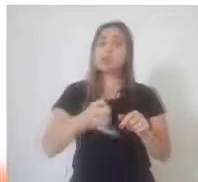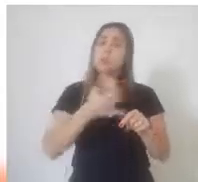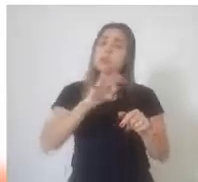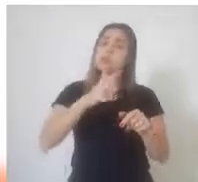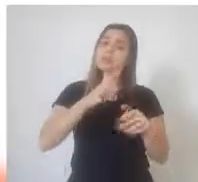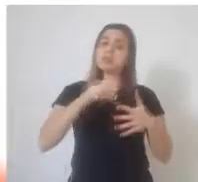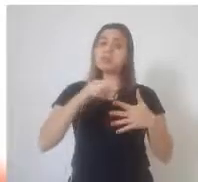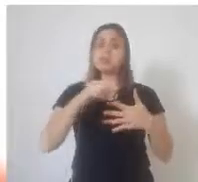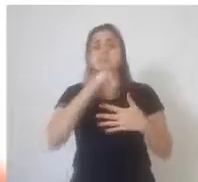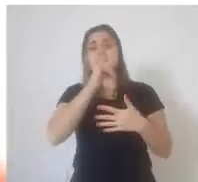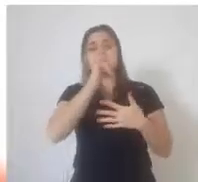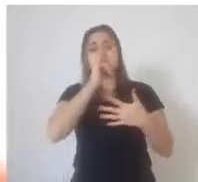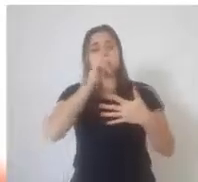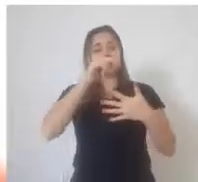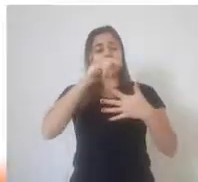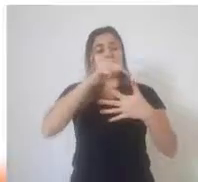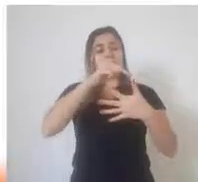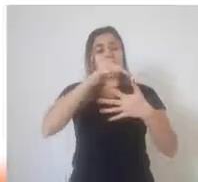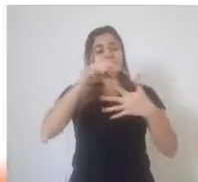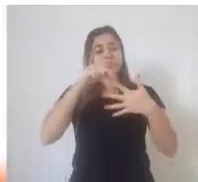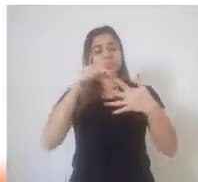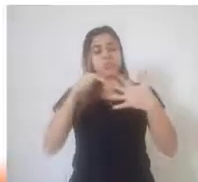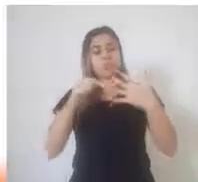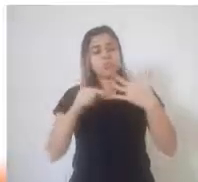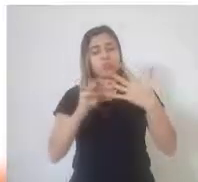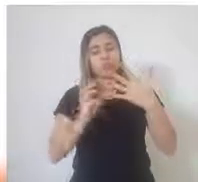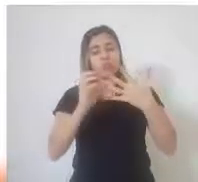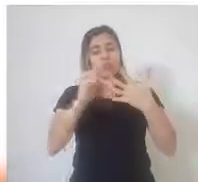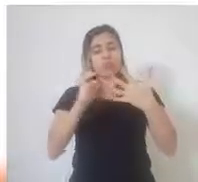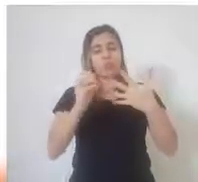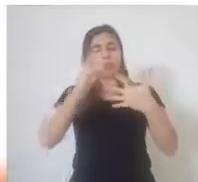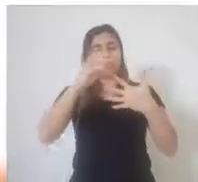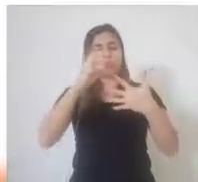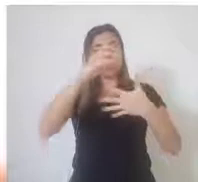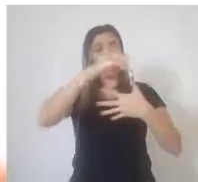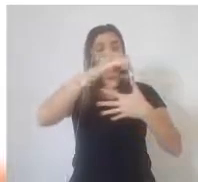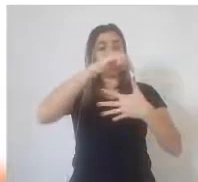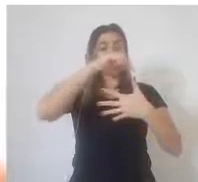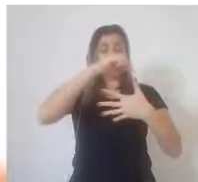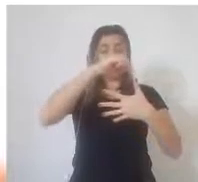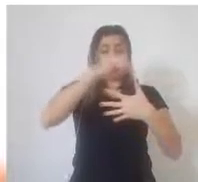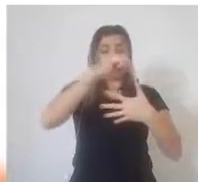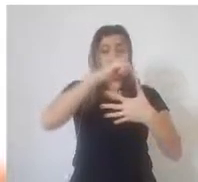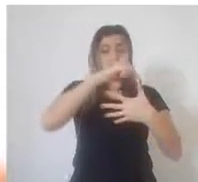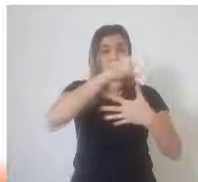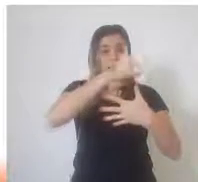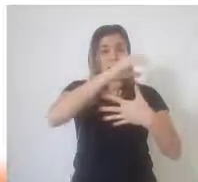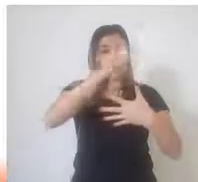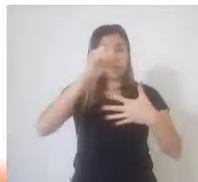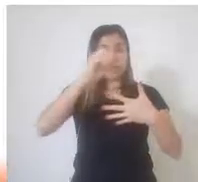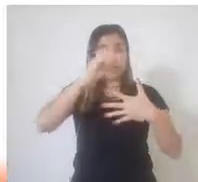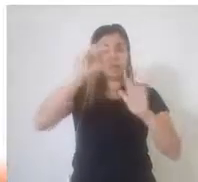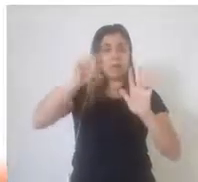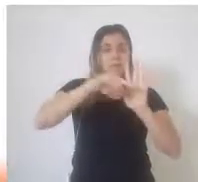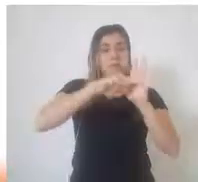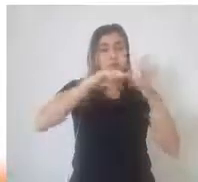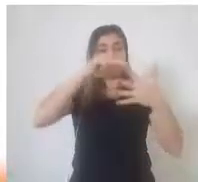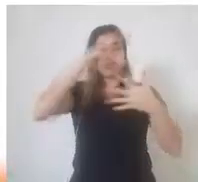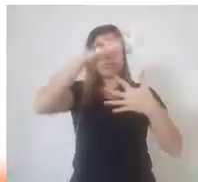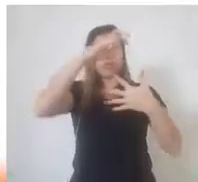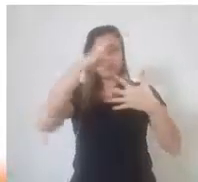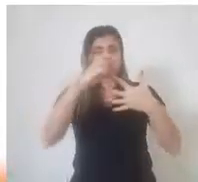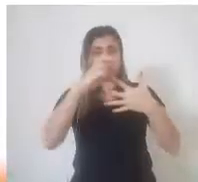aproveitar de 5 a 15% da energia que estava acumulada dentro das moléculas daquele